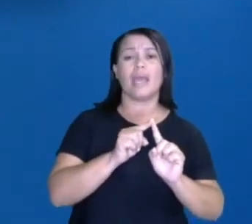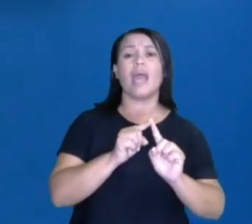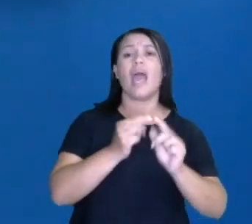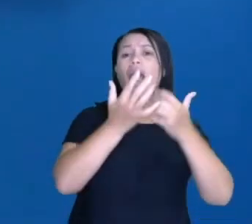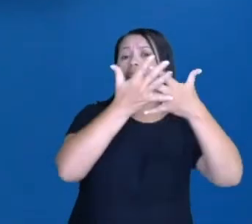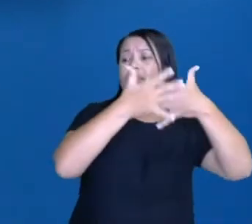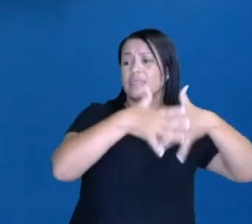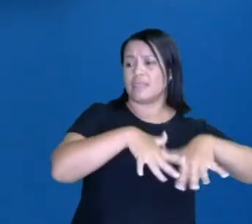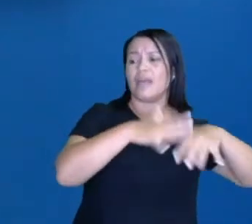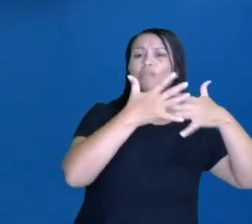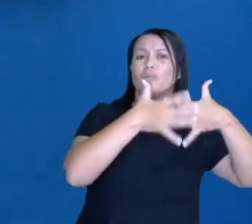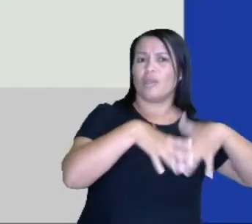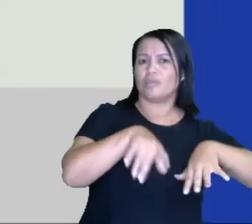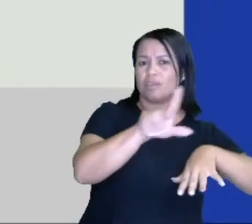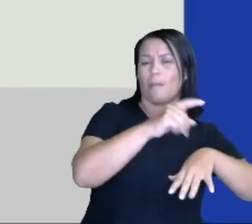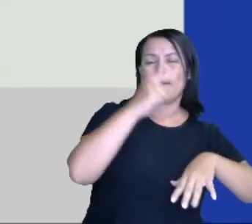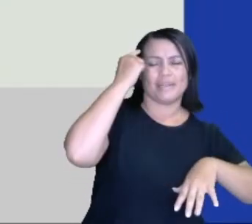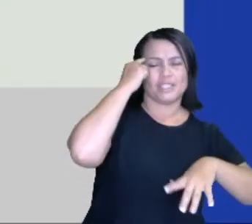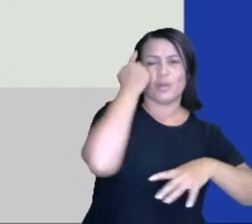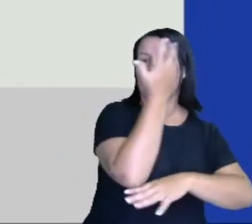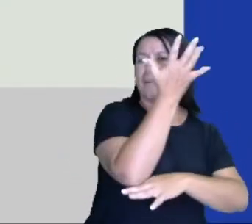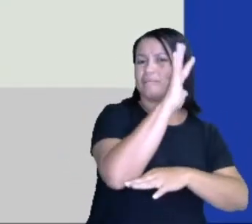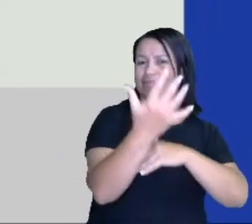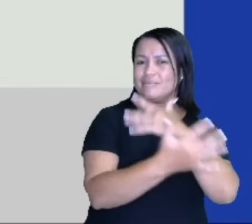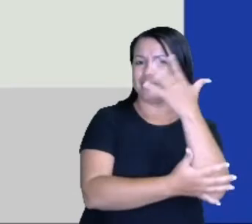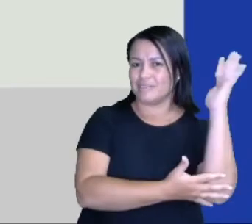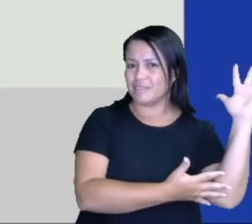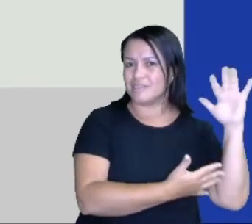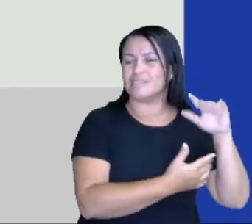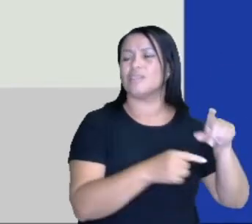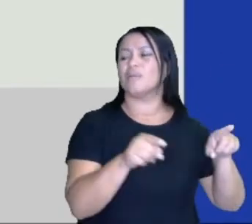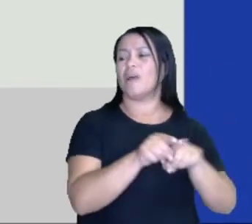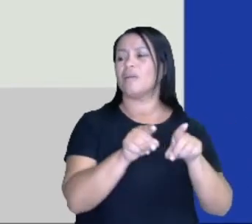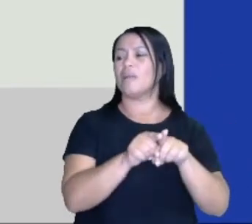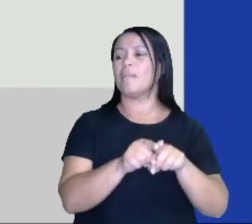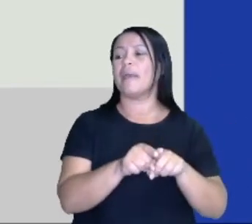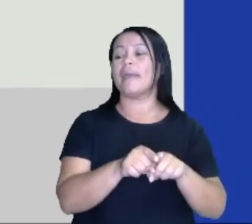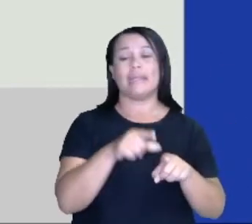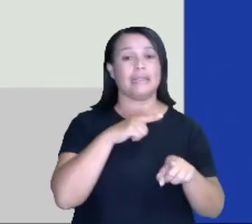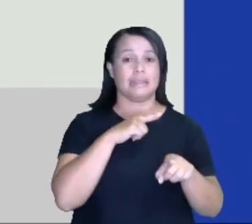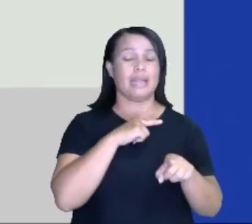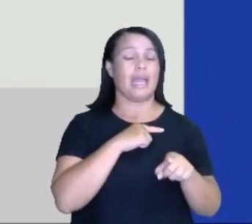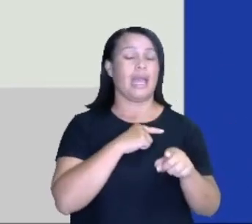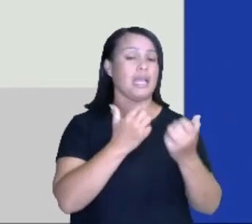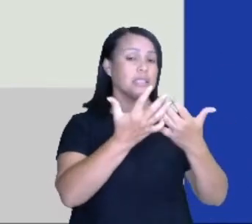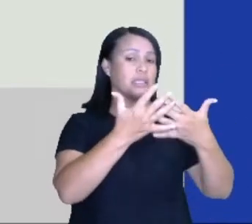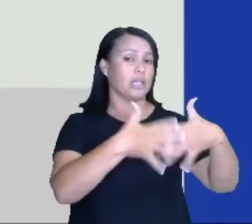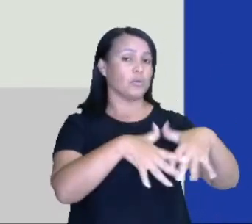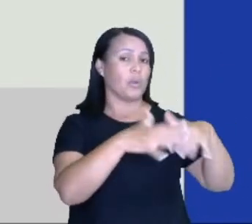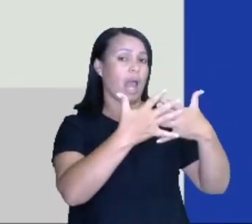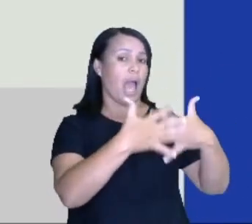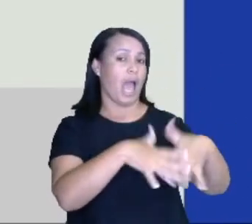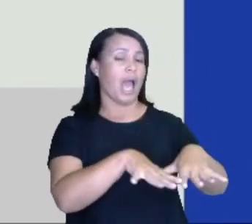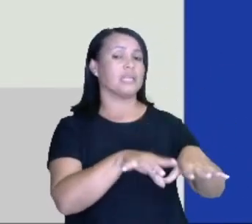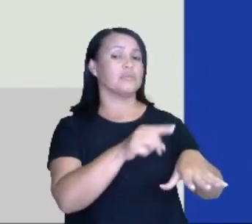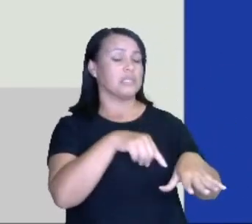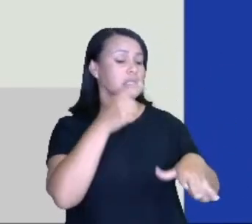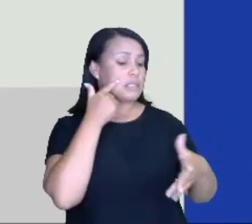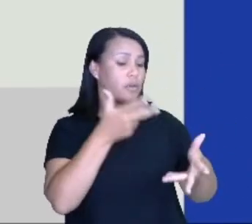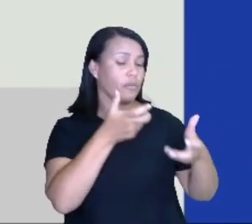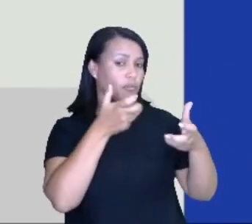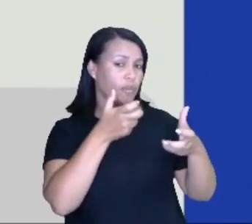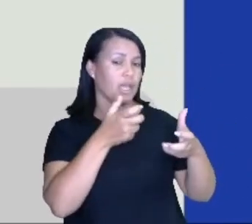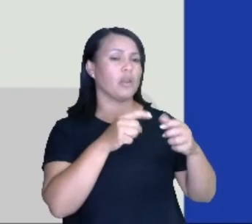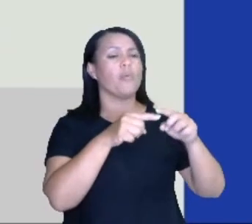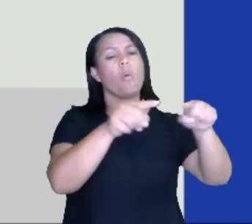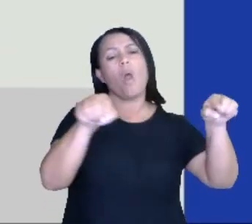natural, que é essa talvez que você pensou, né? Que predomina os elementos da natureza, que aí vocês vão para um